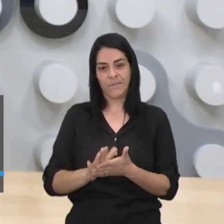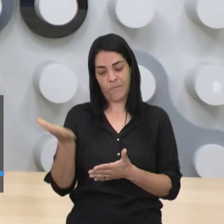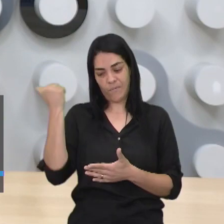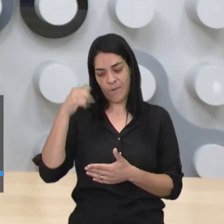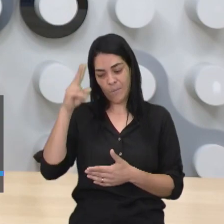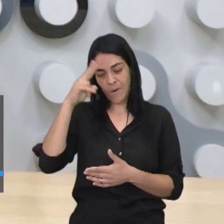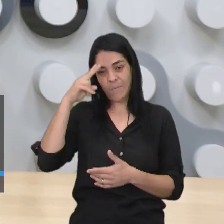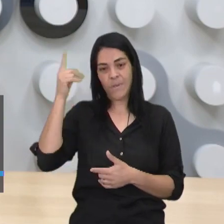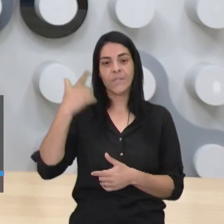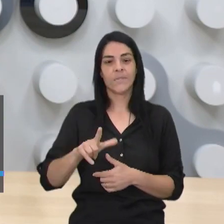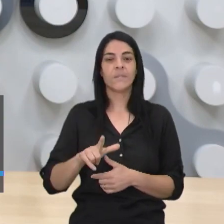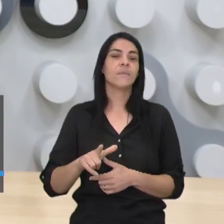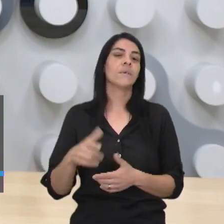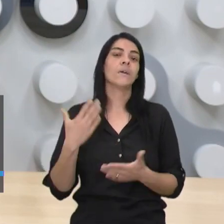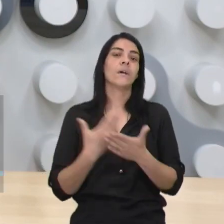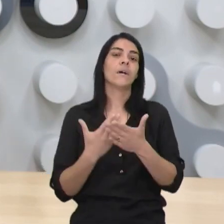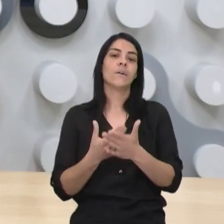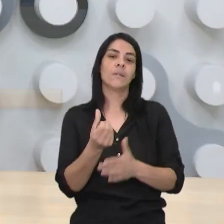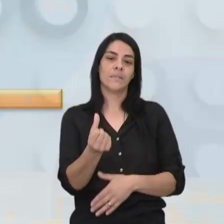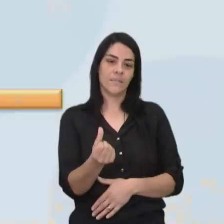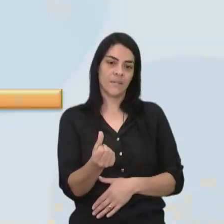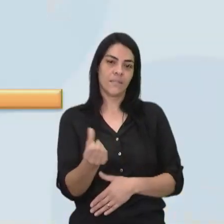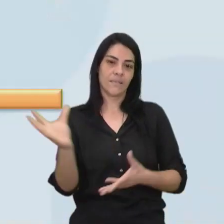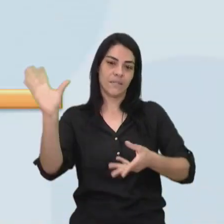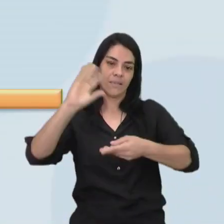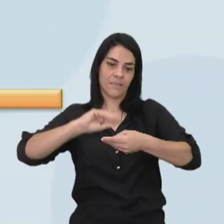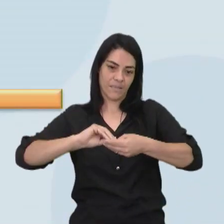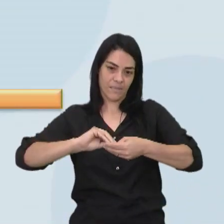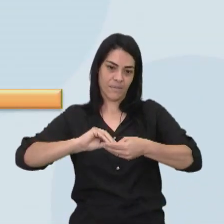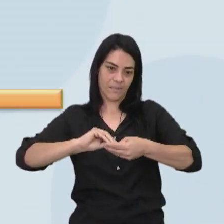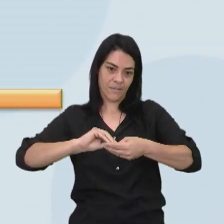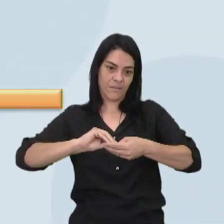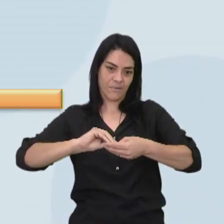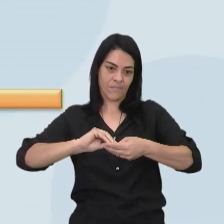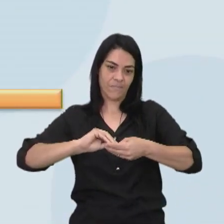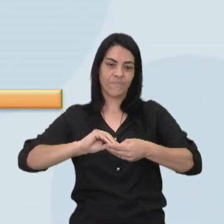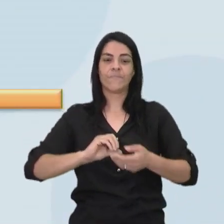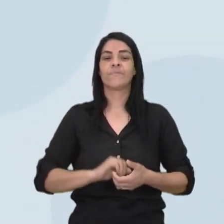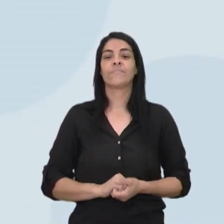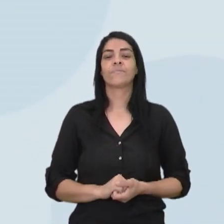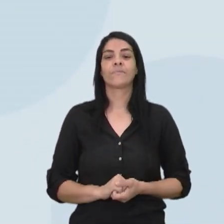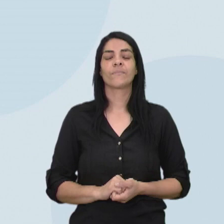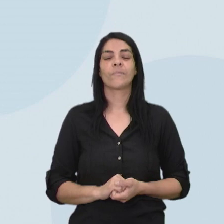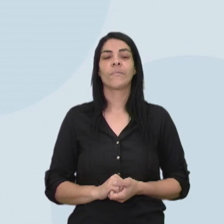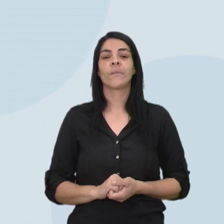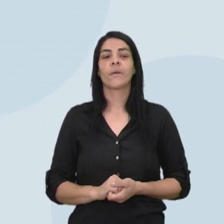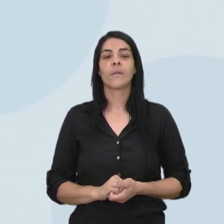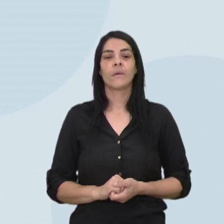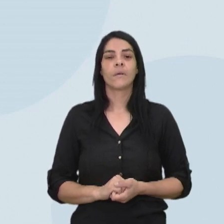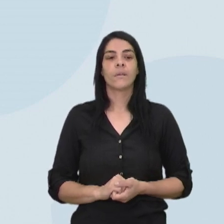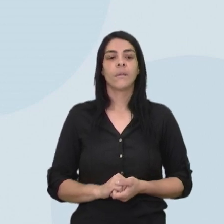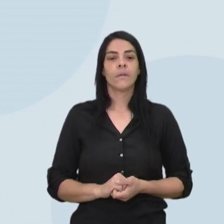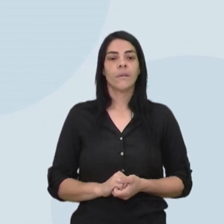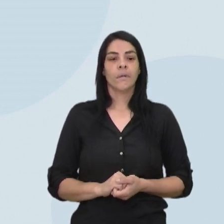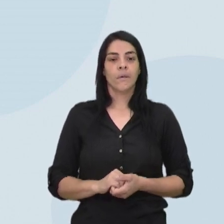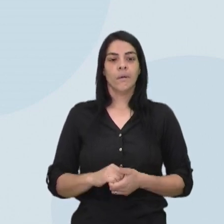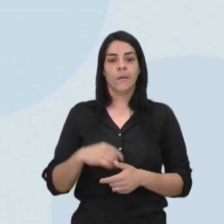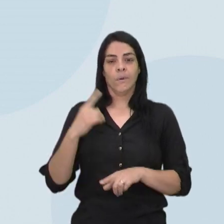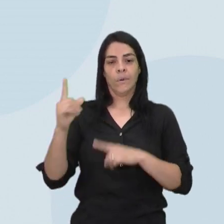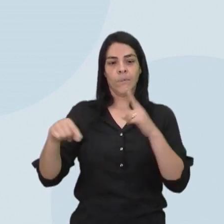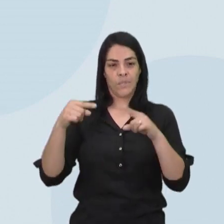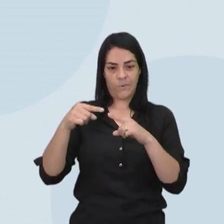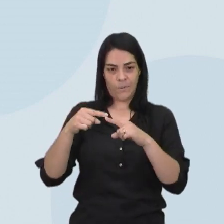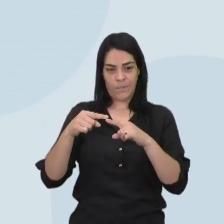Então, a nossa aula 6 hoje de sistematização da atividade 4, tá? Bom, esse foi o nosso percurso, então